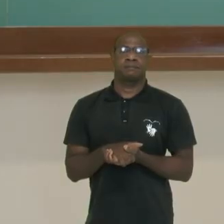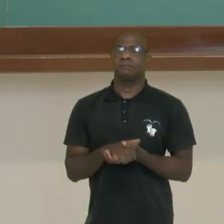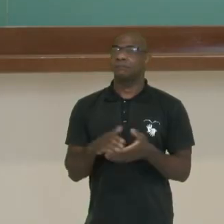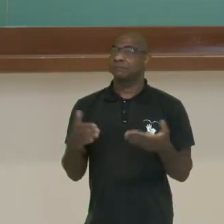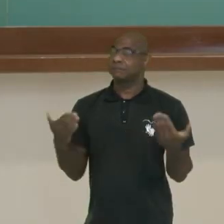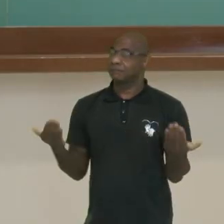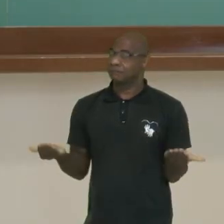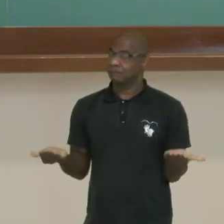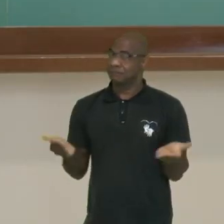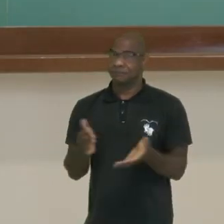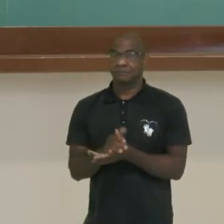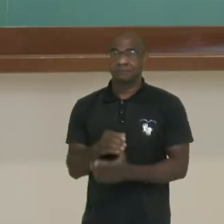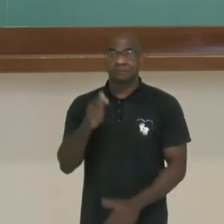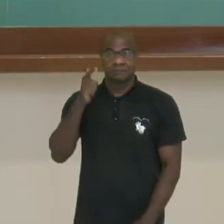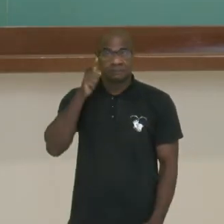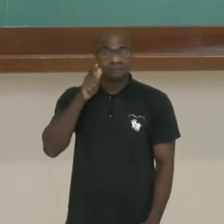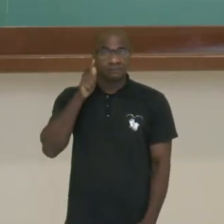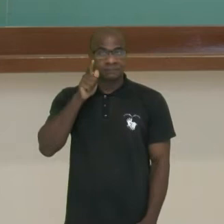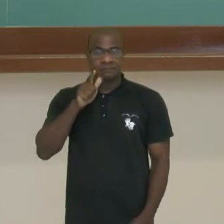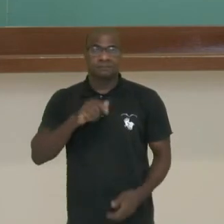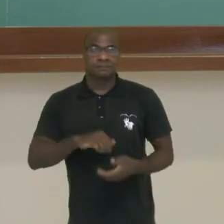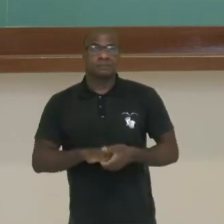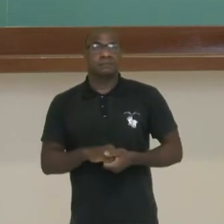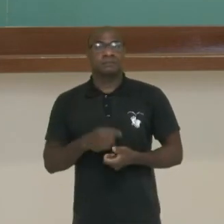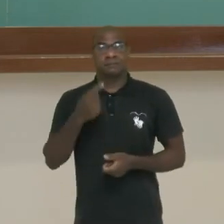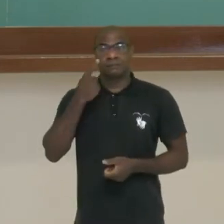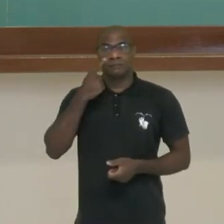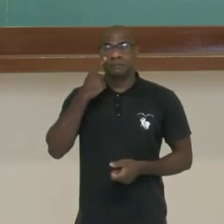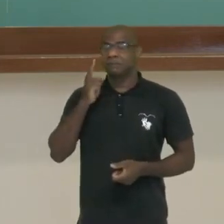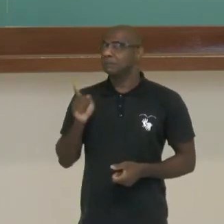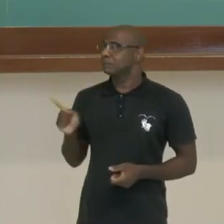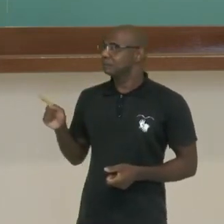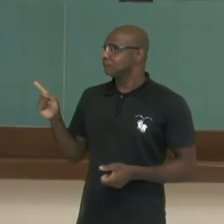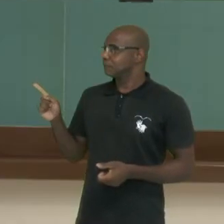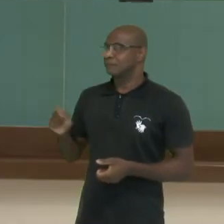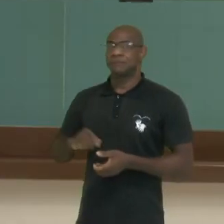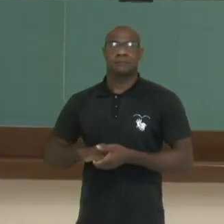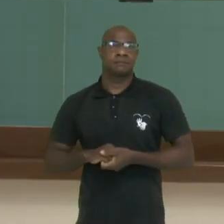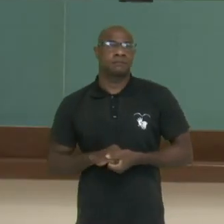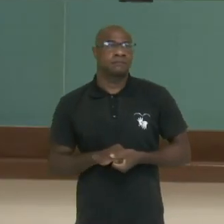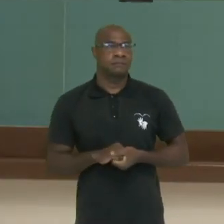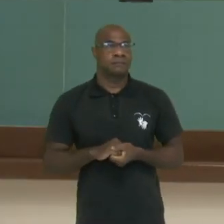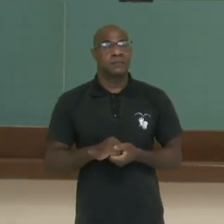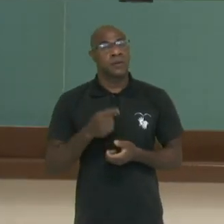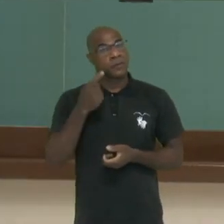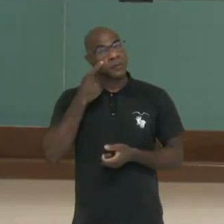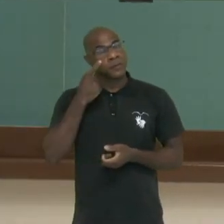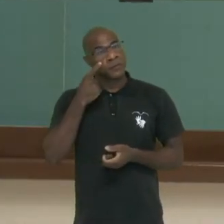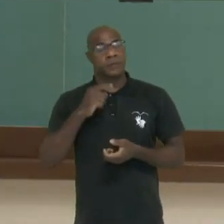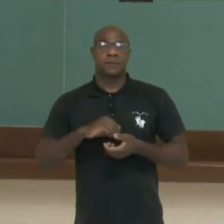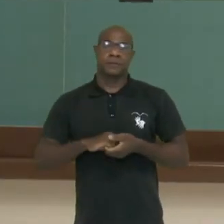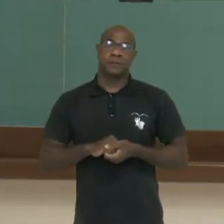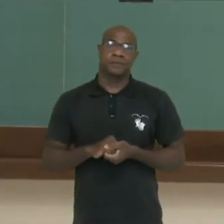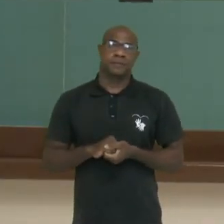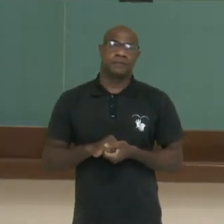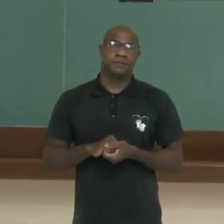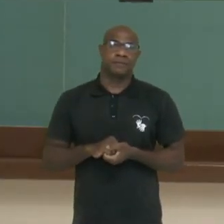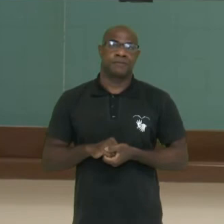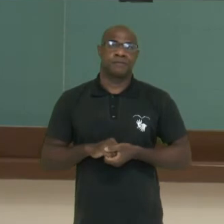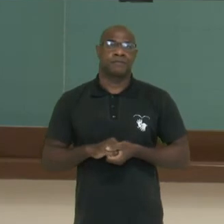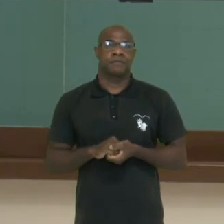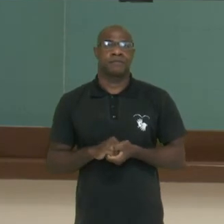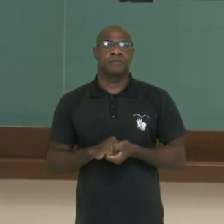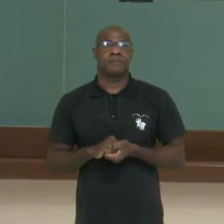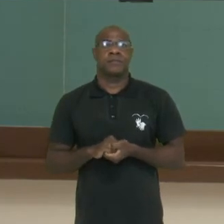aí, gente, conseguiram? Vamos lá? Vamos verificar isso comigo, então? Então, vamos lá. Vamos tentar, né, resolver este probleminha